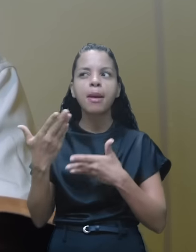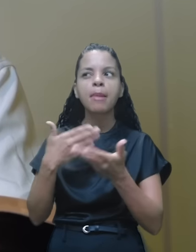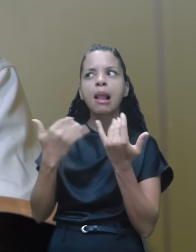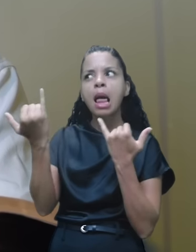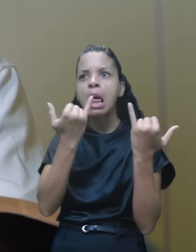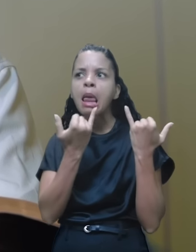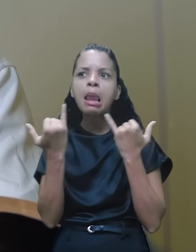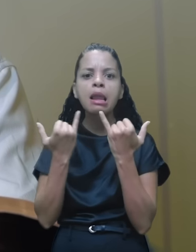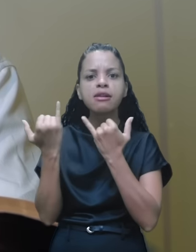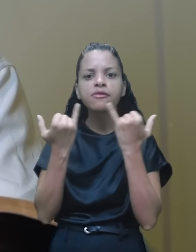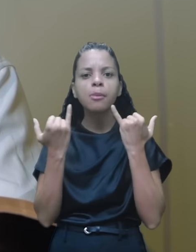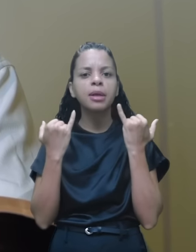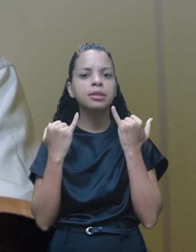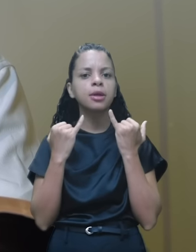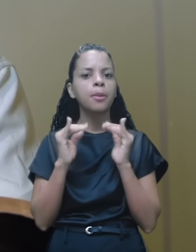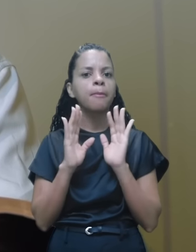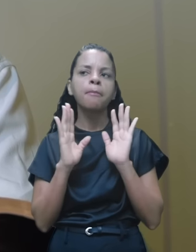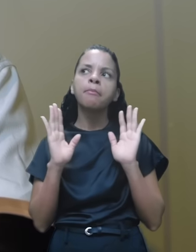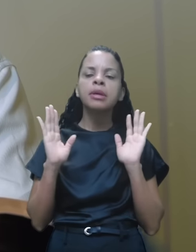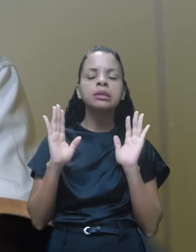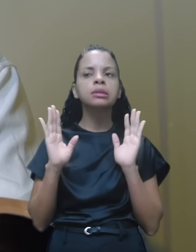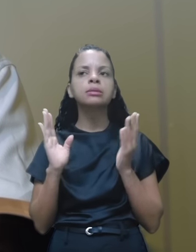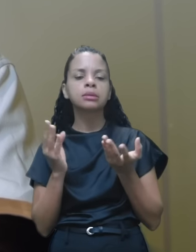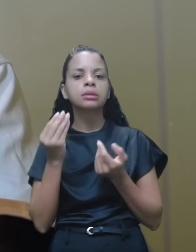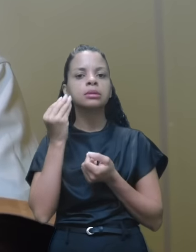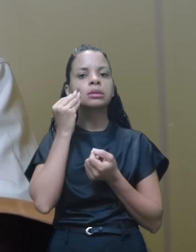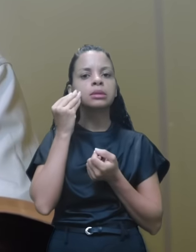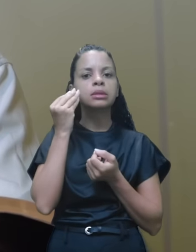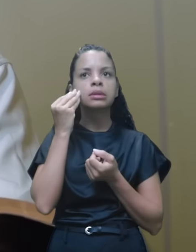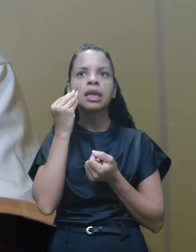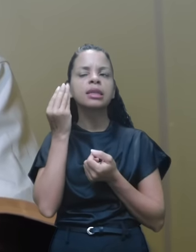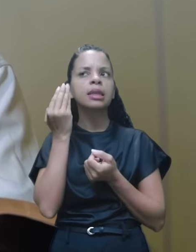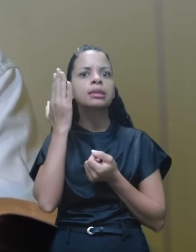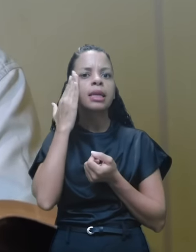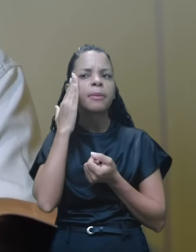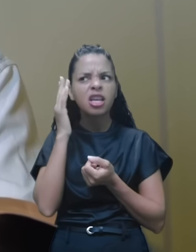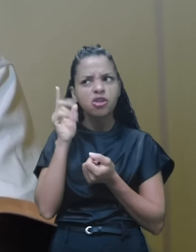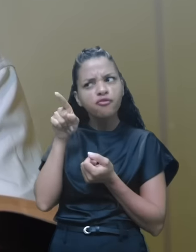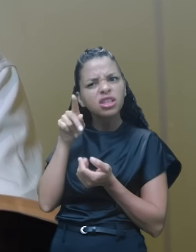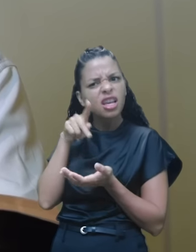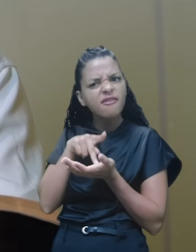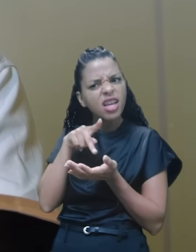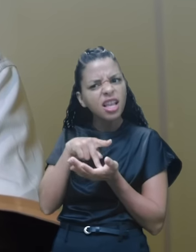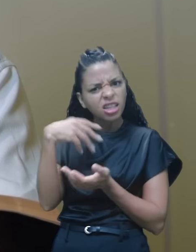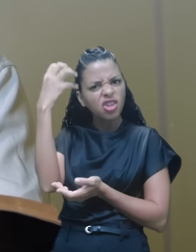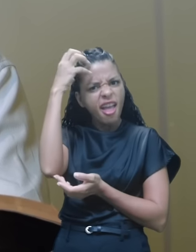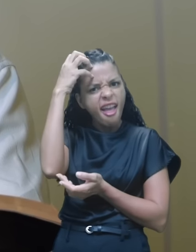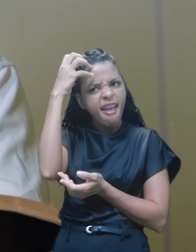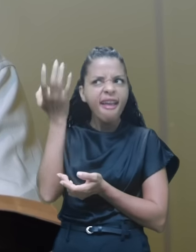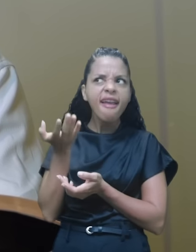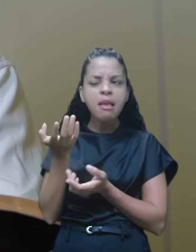muitas coisas a respeito de Jesus. Ele tenta aí, mas você realmente é rei? E o diálogo